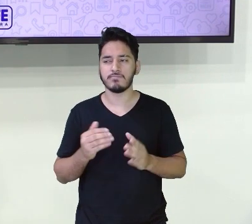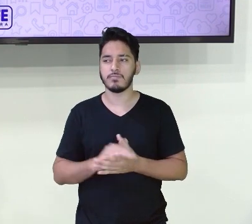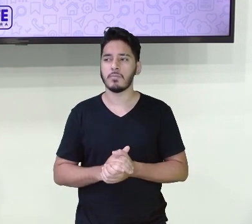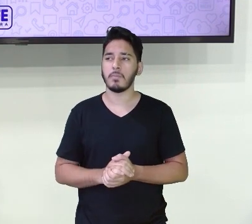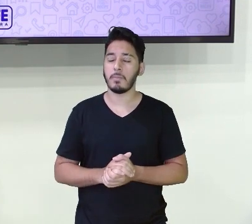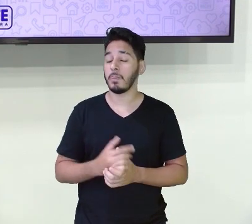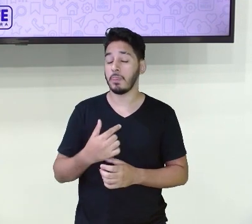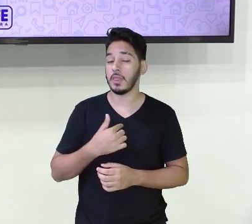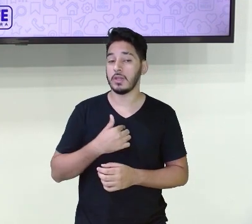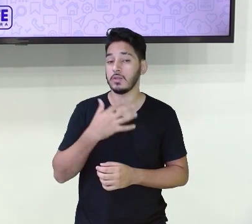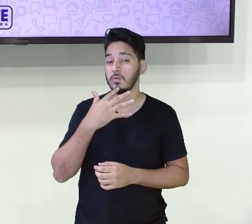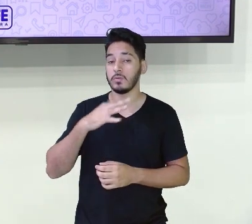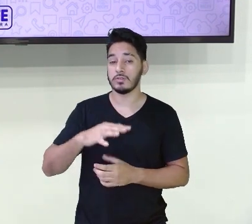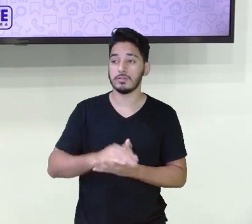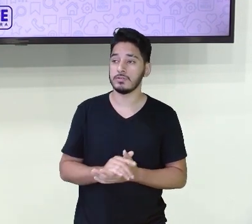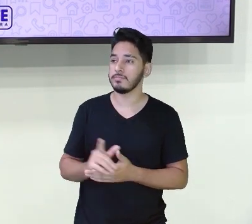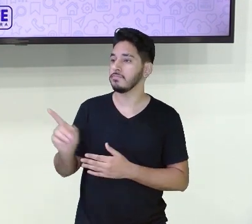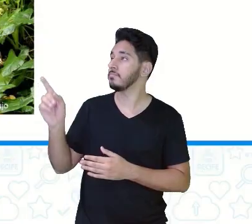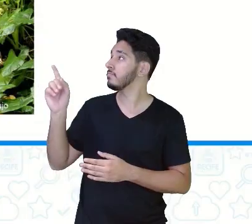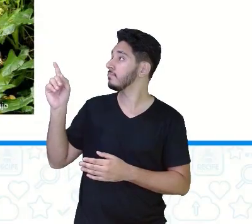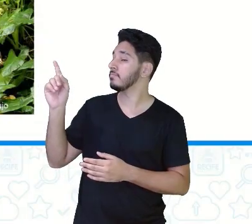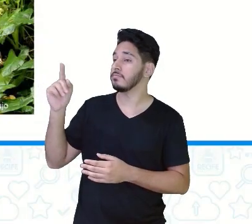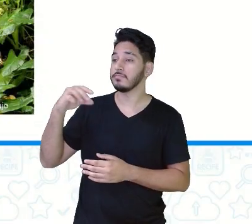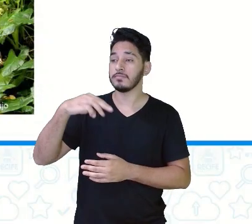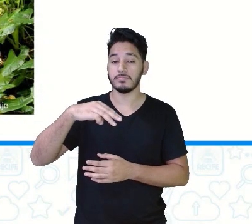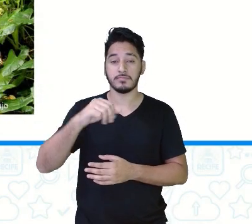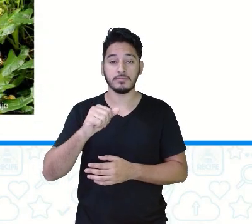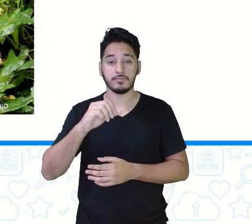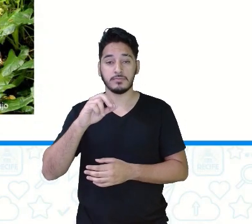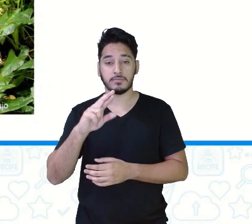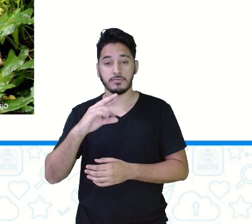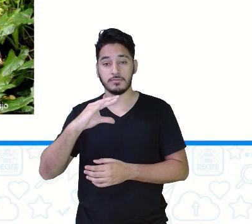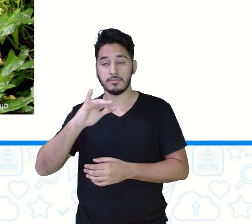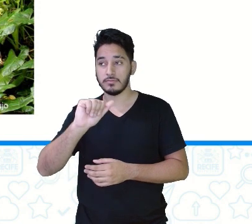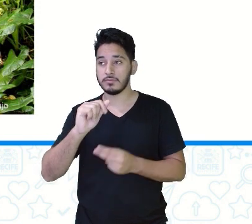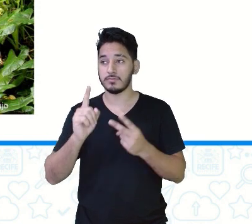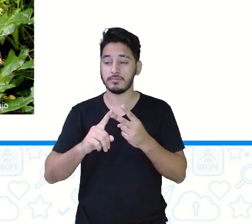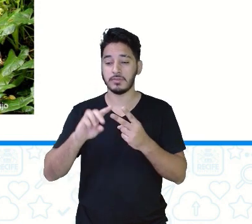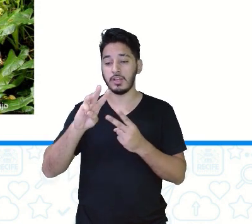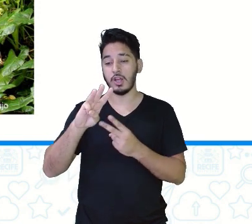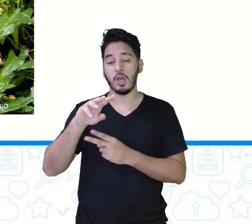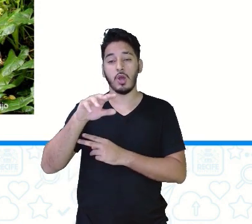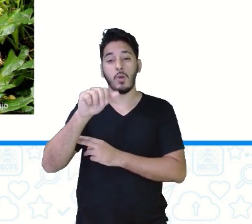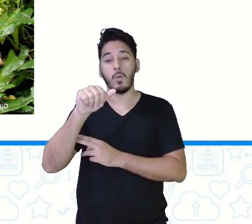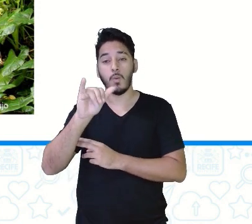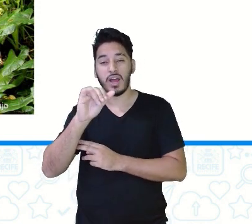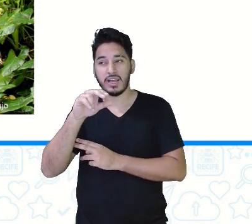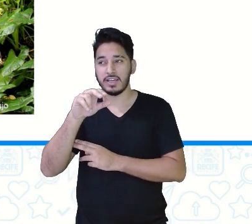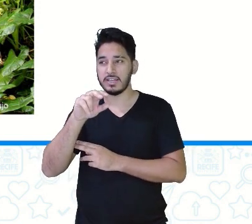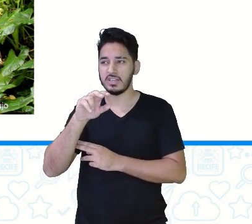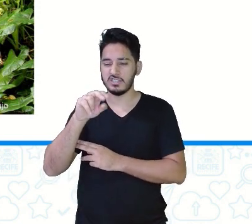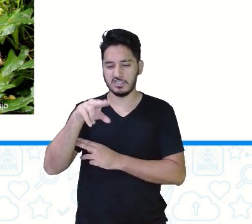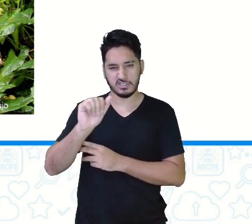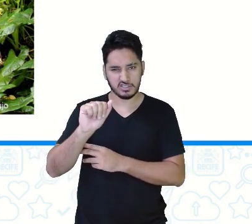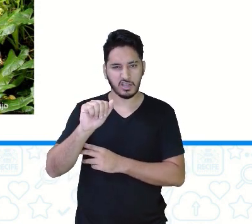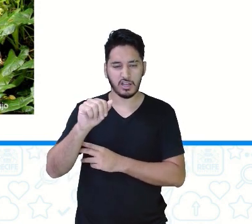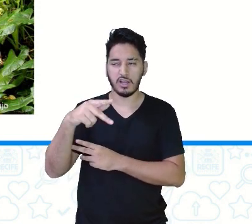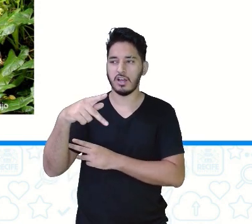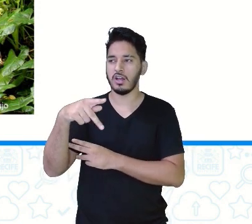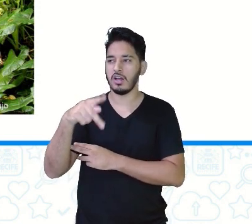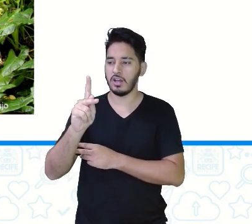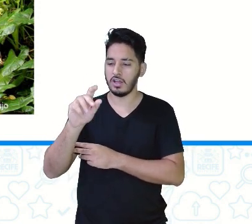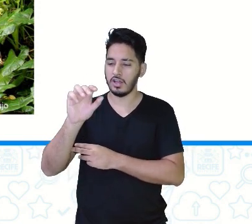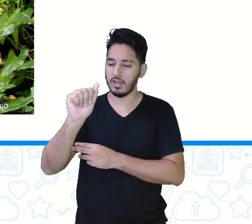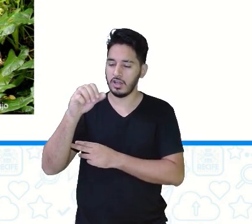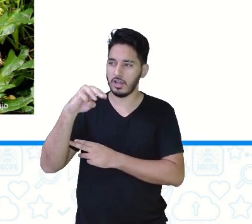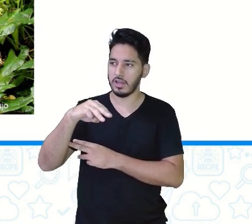Eu não conhecia, tá? O nome dela é Márcia Vaina, eu acho que é assim que pronuncia, porque está na língua dos indígenas, né?